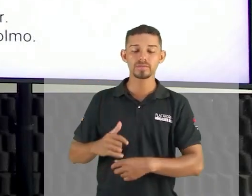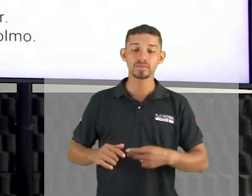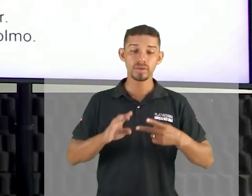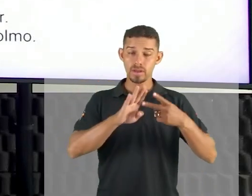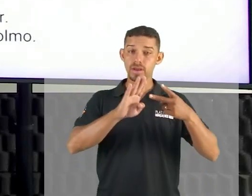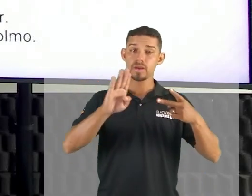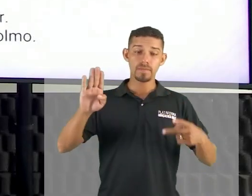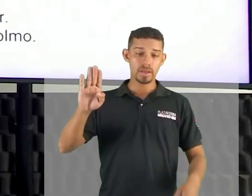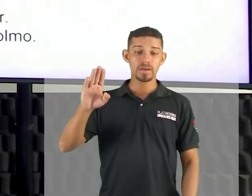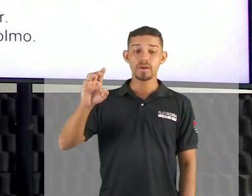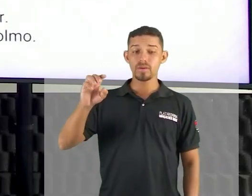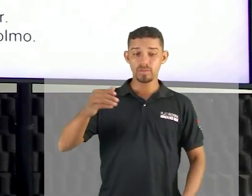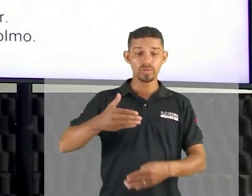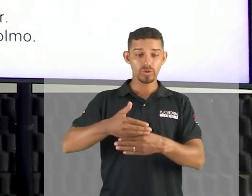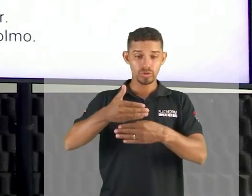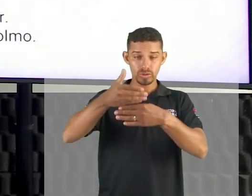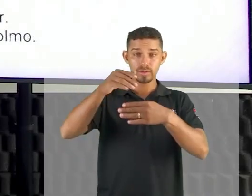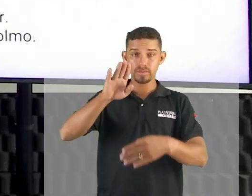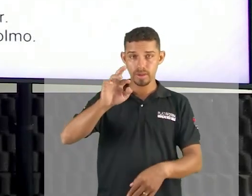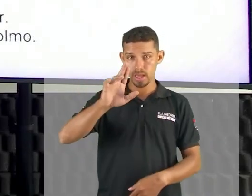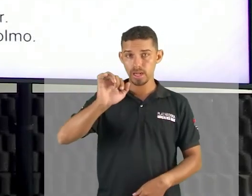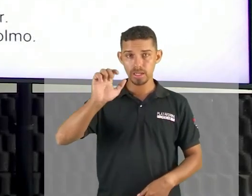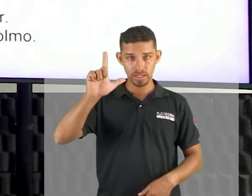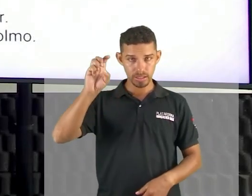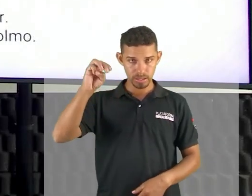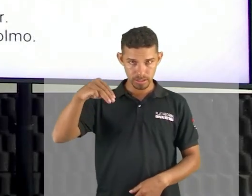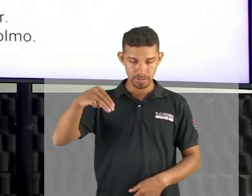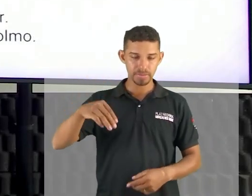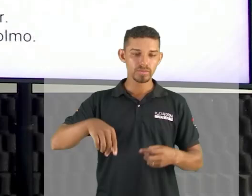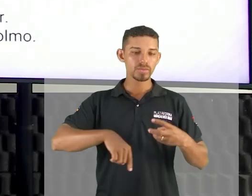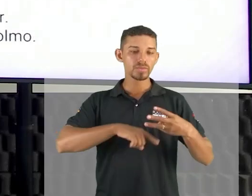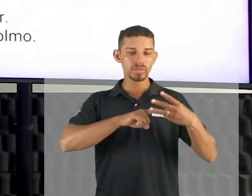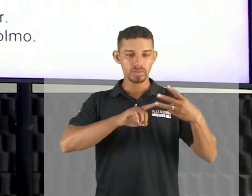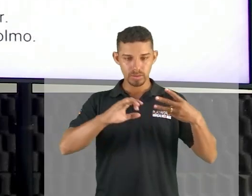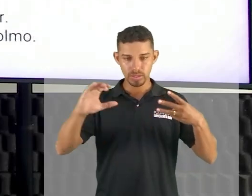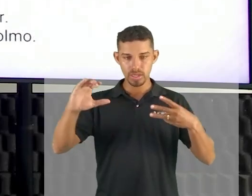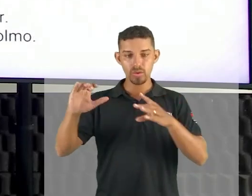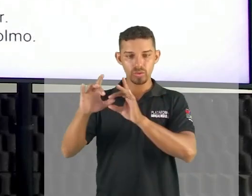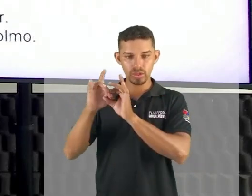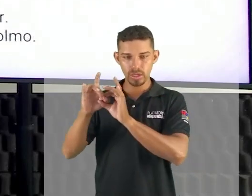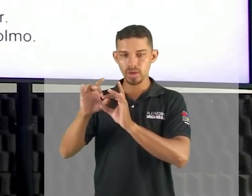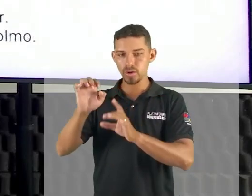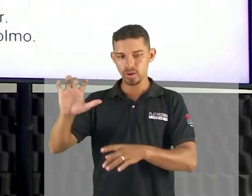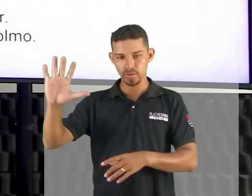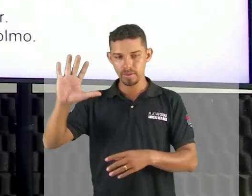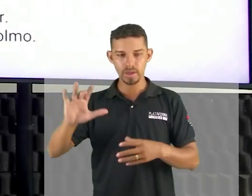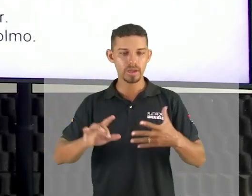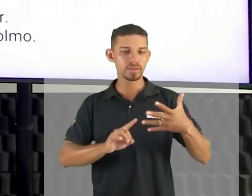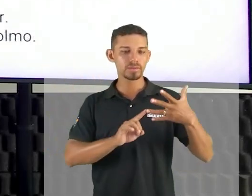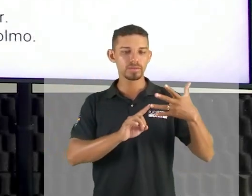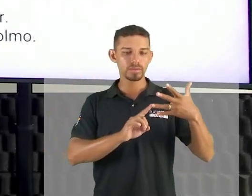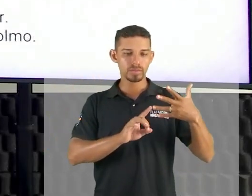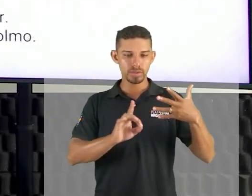B o Muro de Berlim, letra C União Europeia, D Convenção de Hamar,